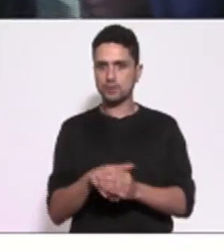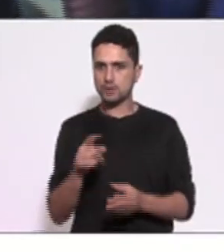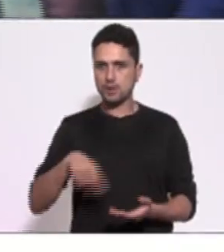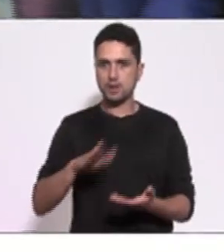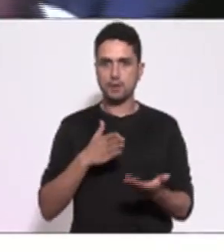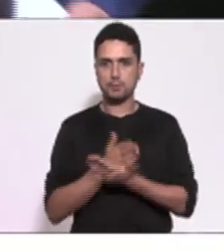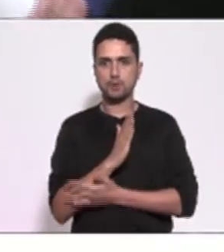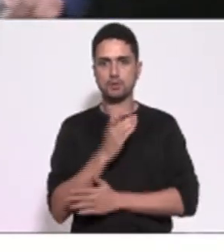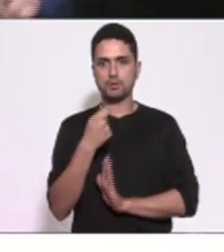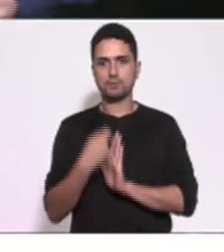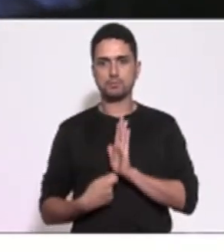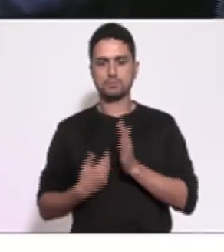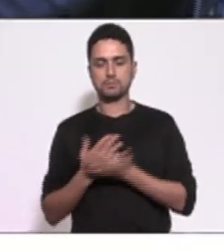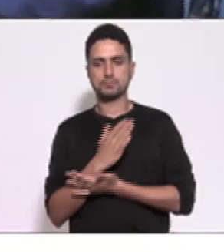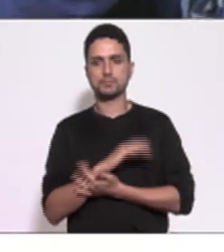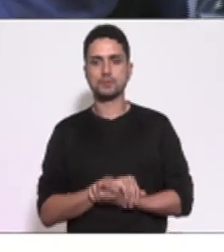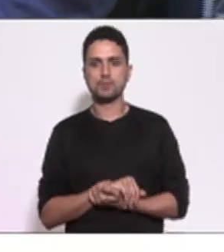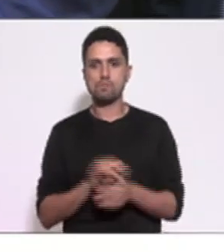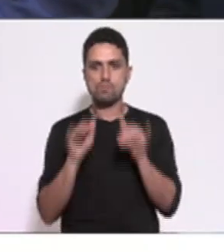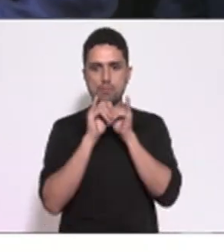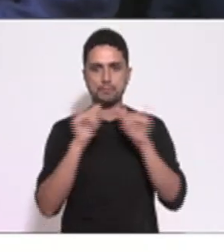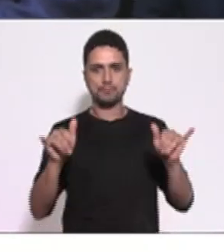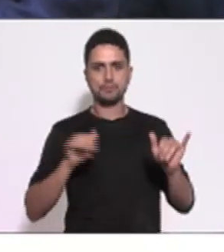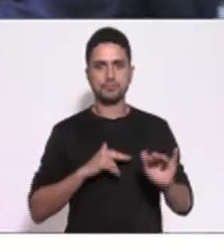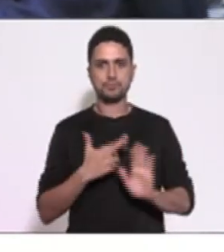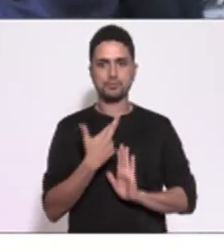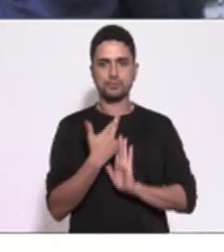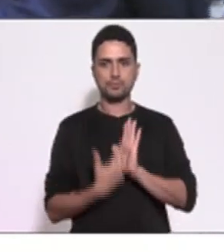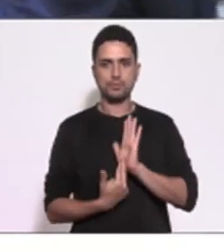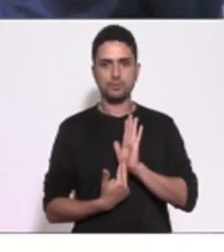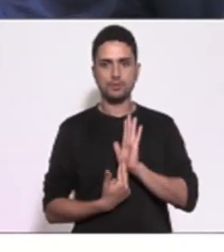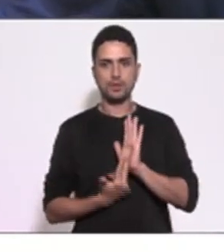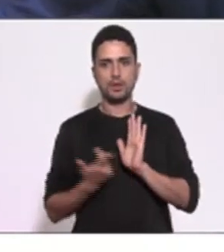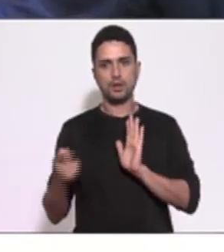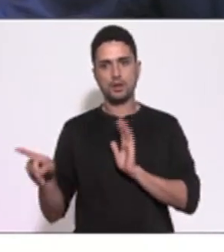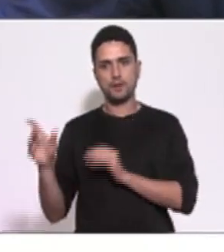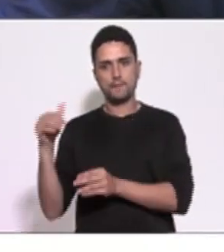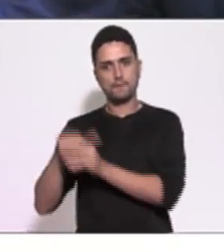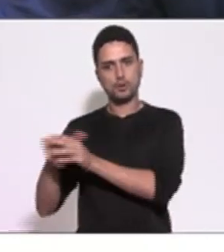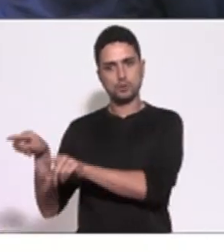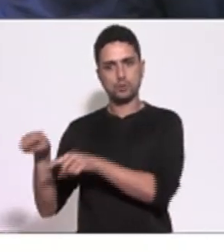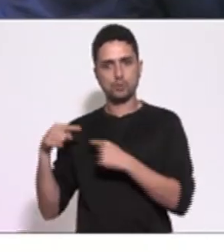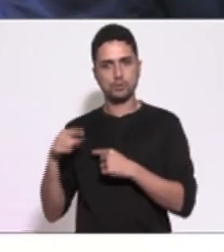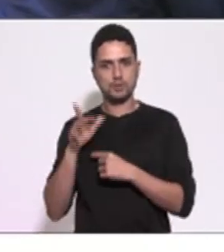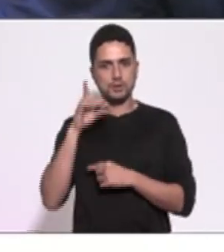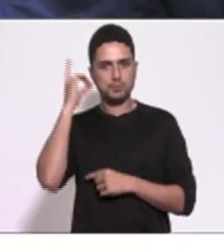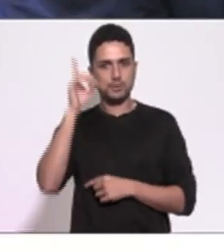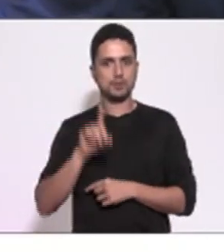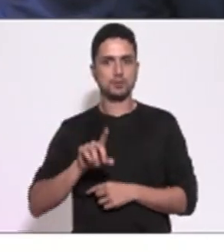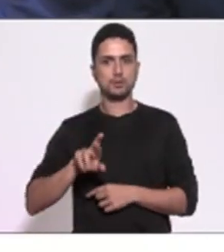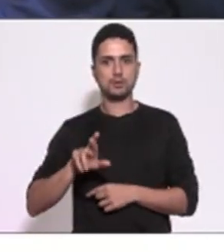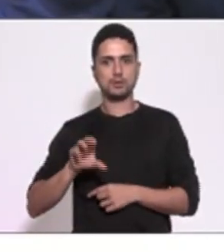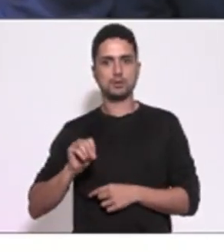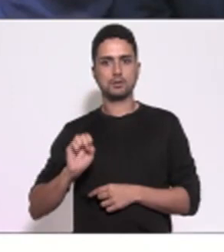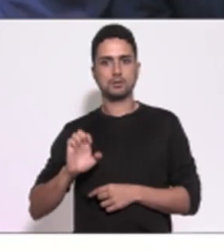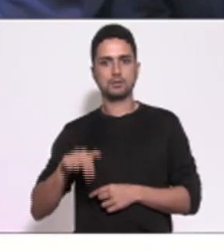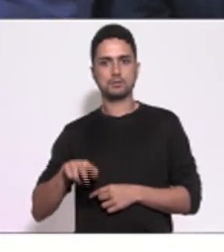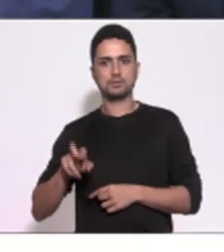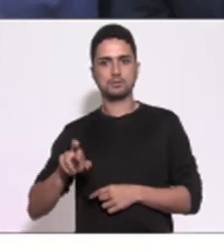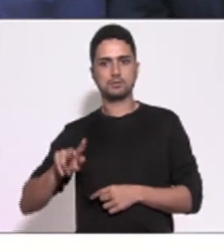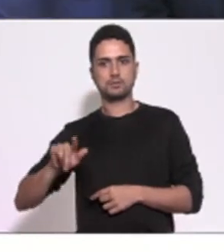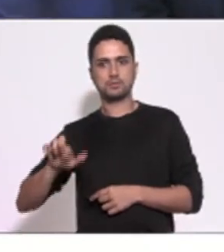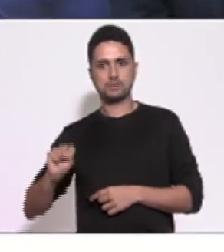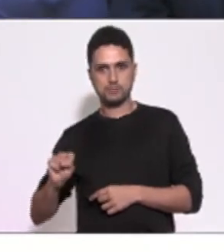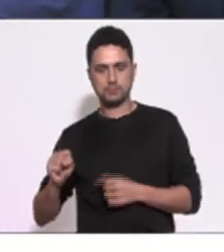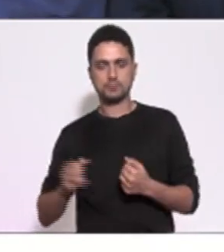aprovados, vai autógrafo. Anuncio. Em regime com voto contrário, deputado Rosenberg Reis. Em regime de urgência, discussão única, projeto